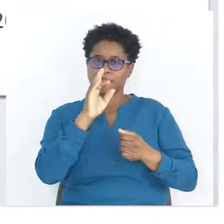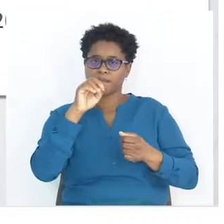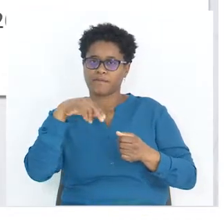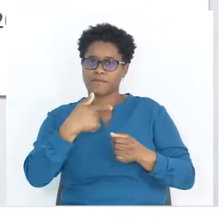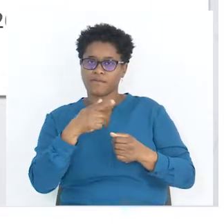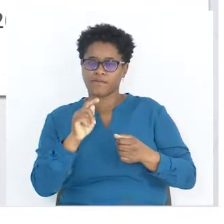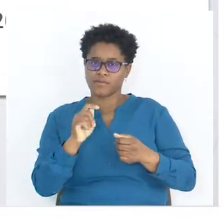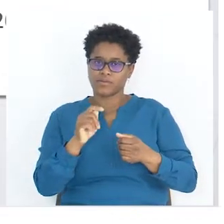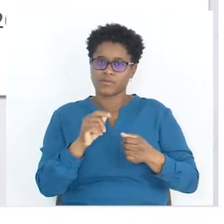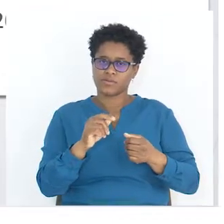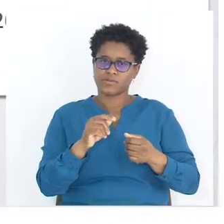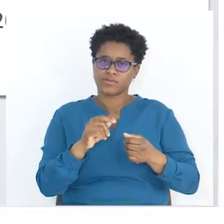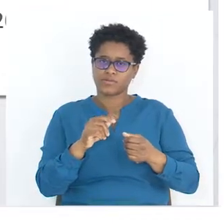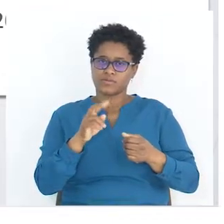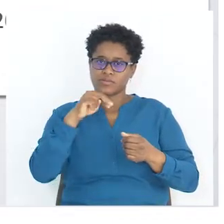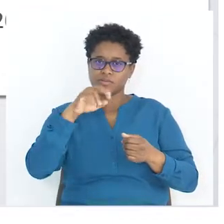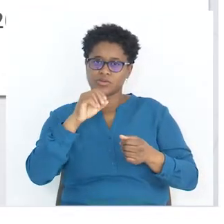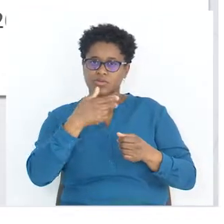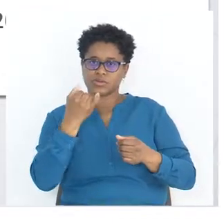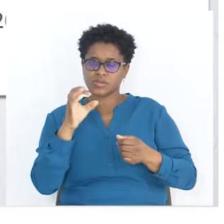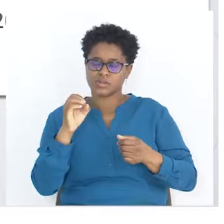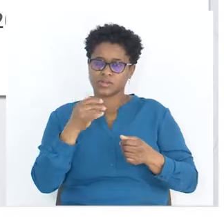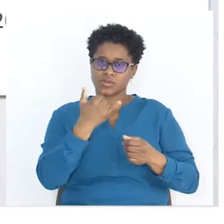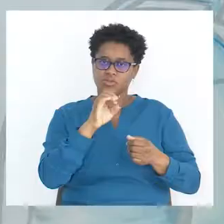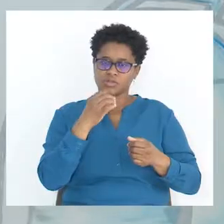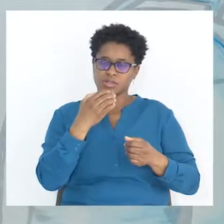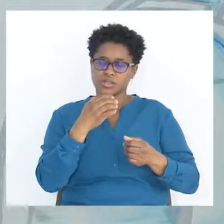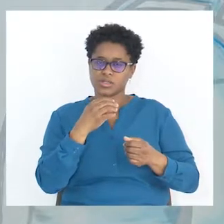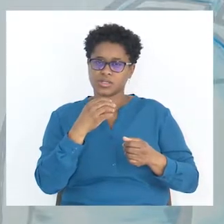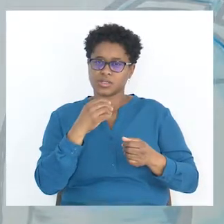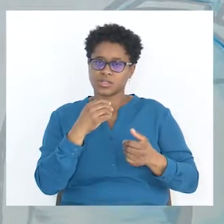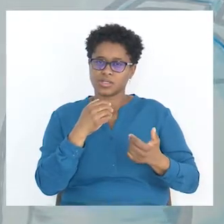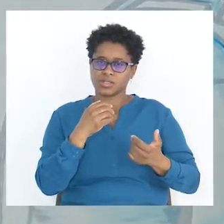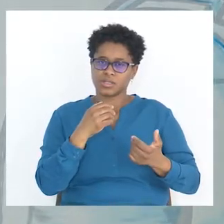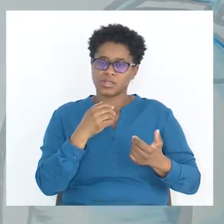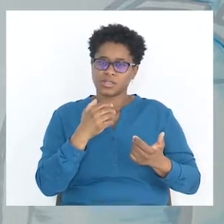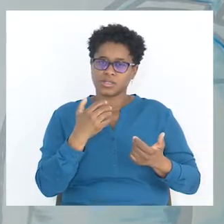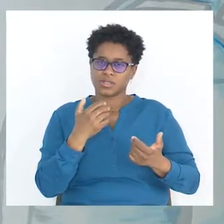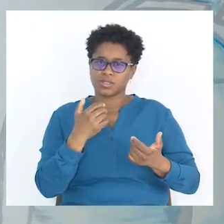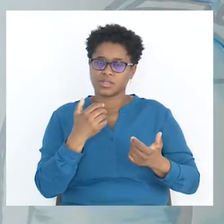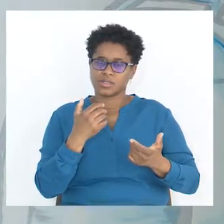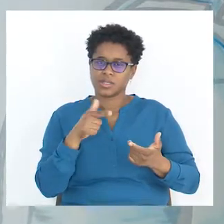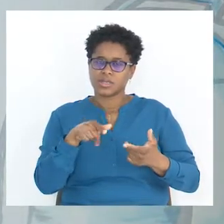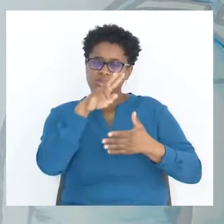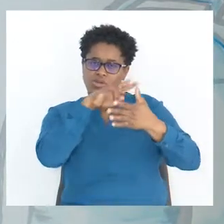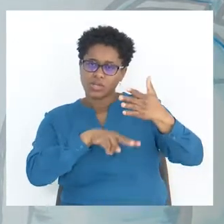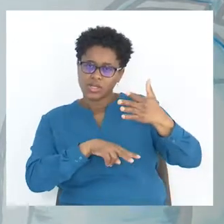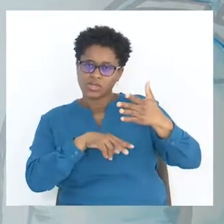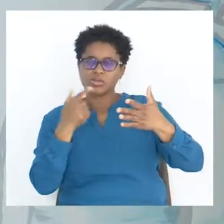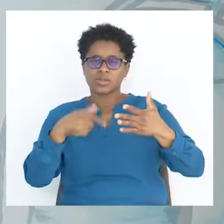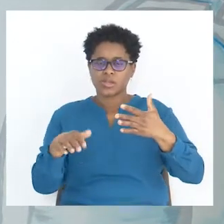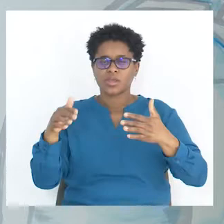fonte em Notícias, sábado 5 de agosto de 2006. Este é um texto que traz